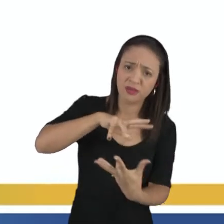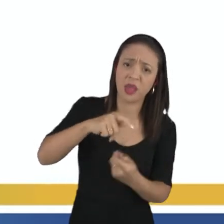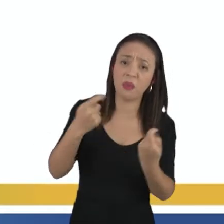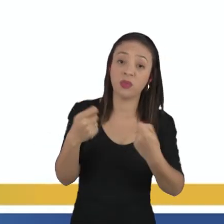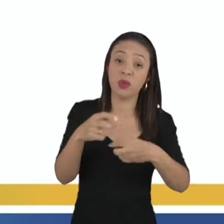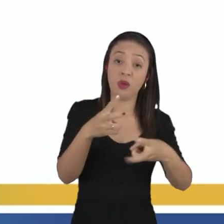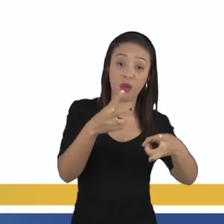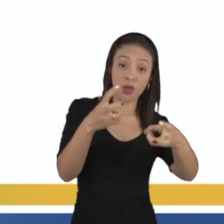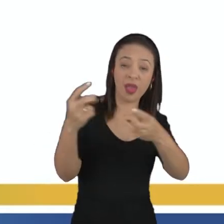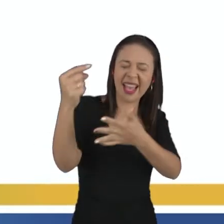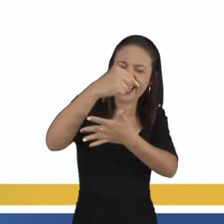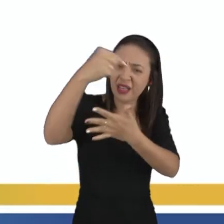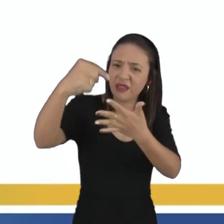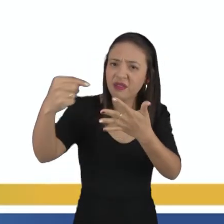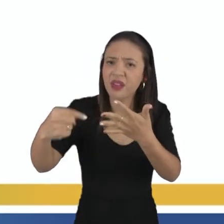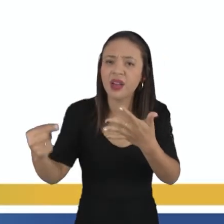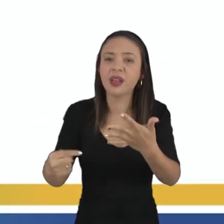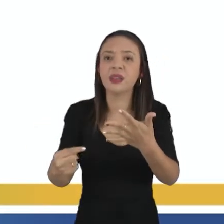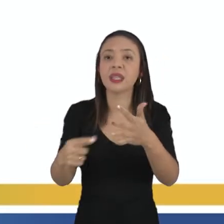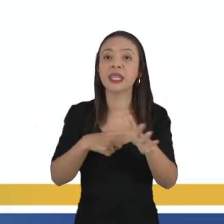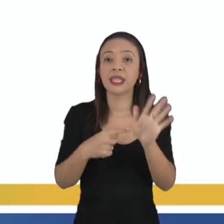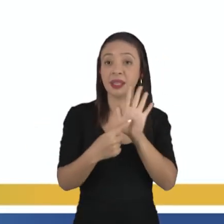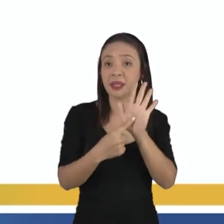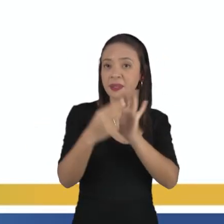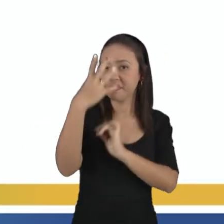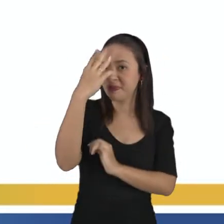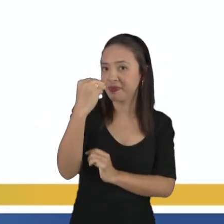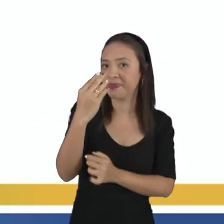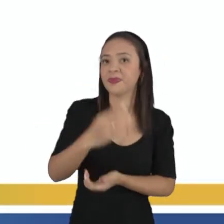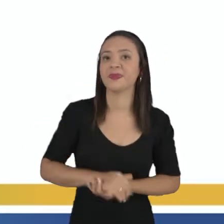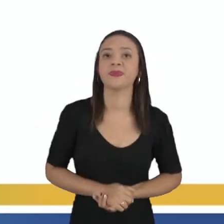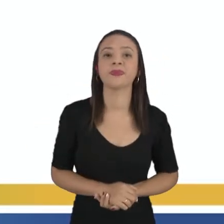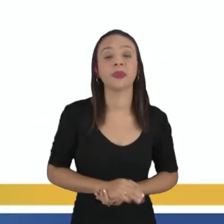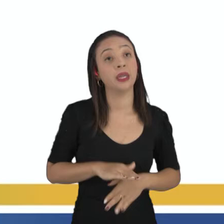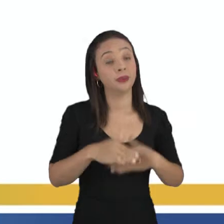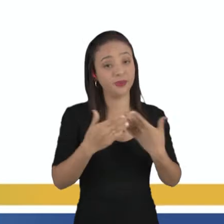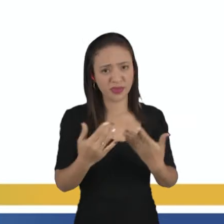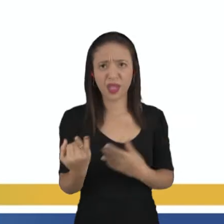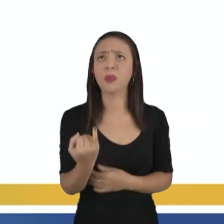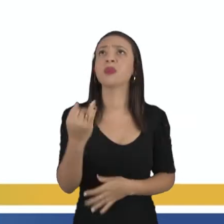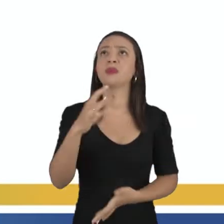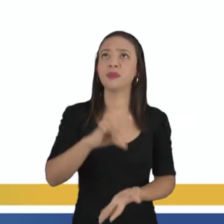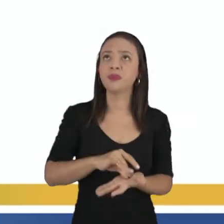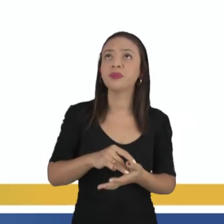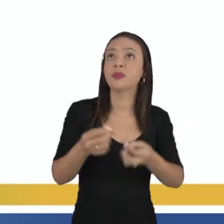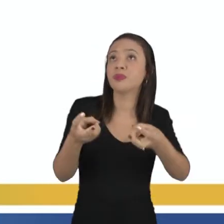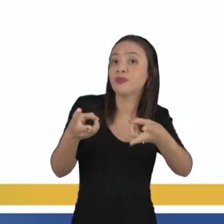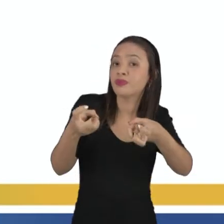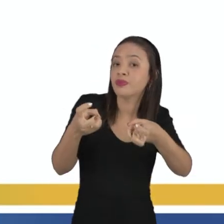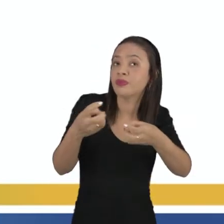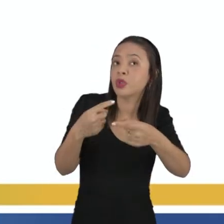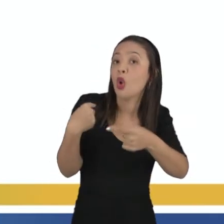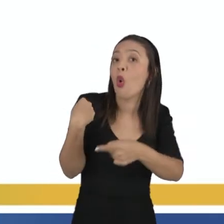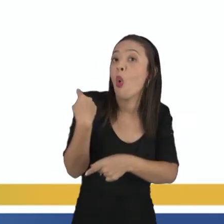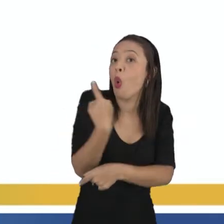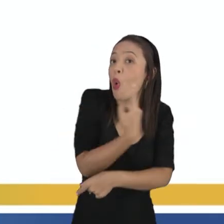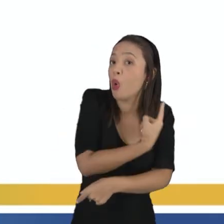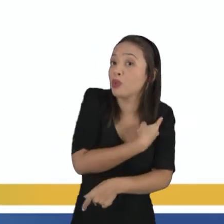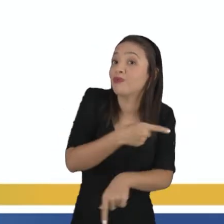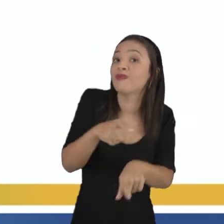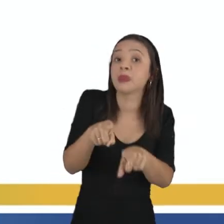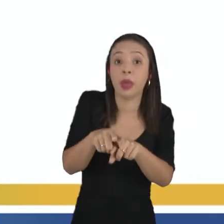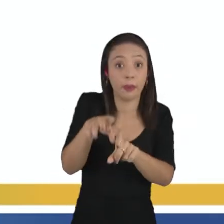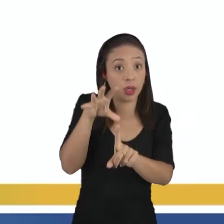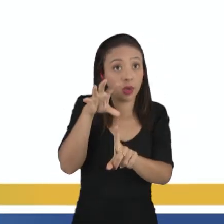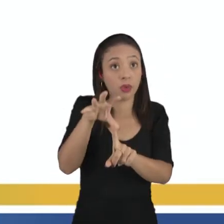elementos nesse corpo que se apresenta aí para a gente na imagem. E isso é importante a gente perceber, que nós somos